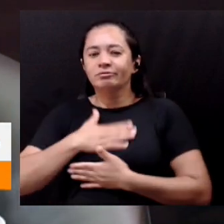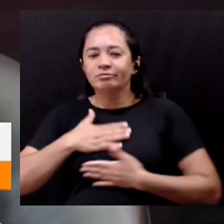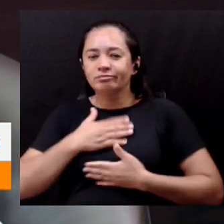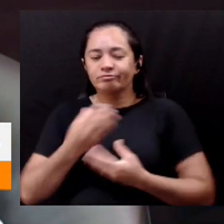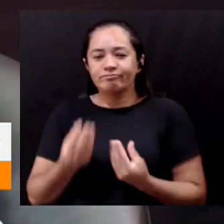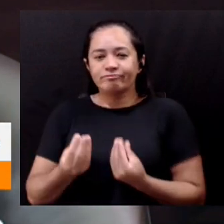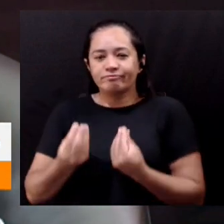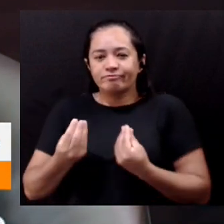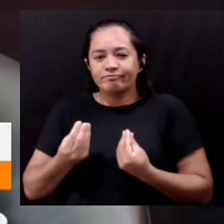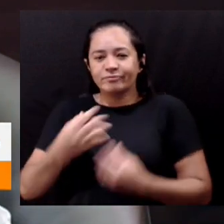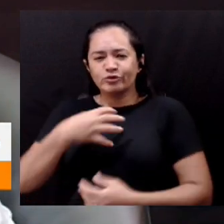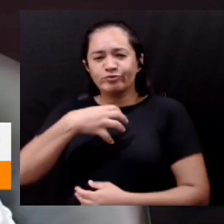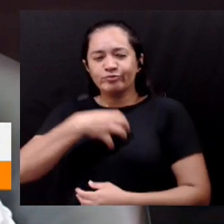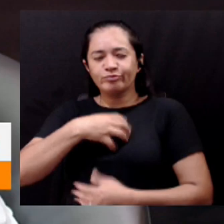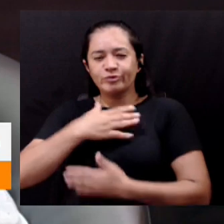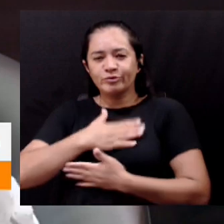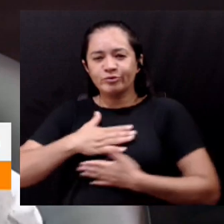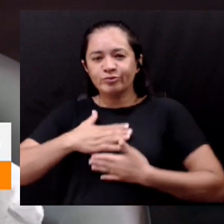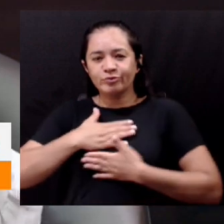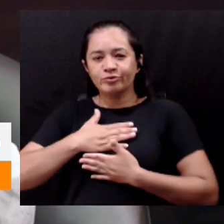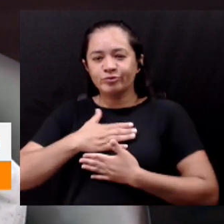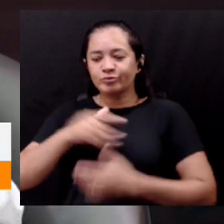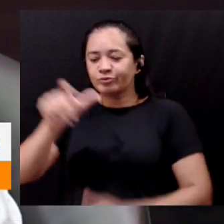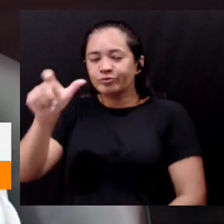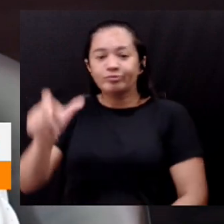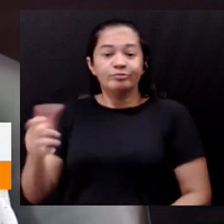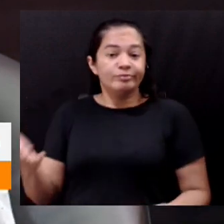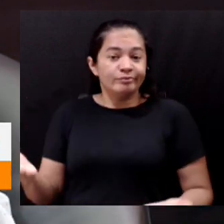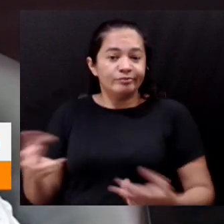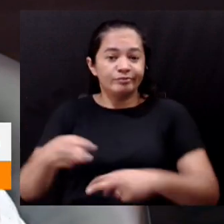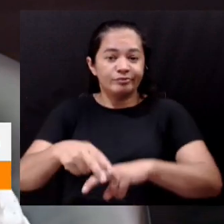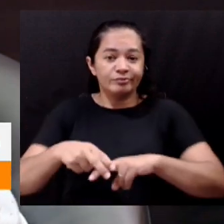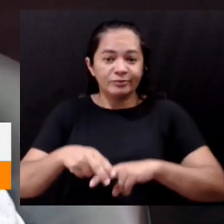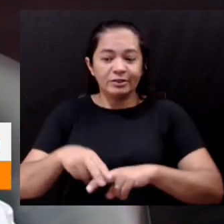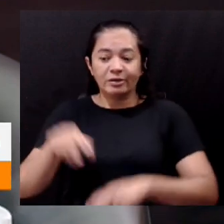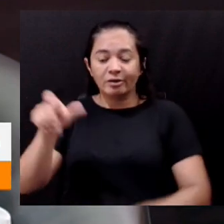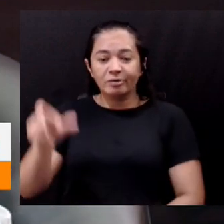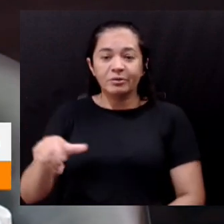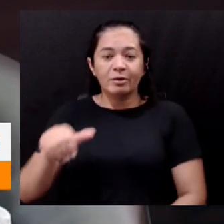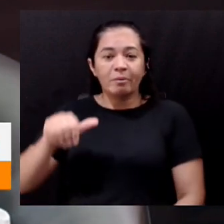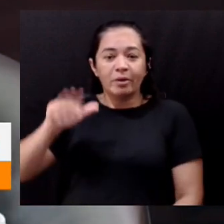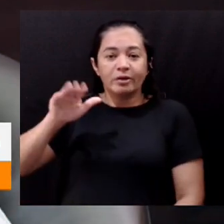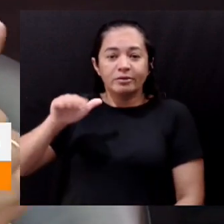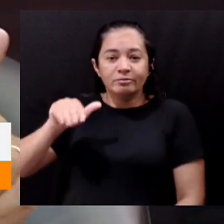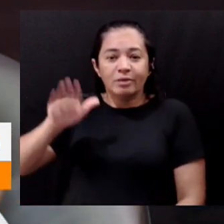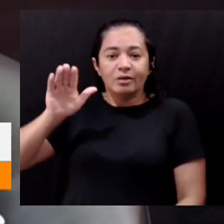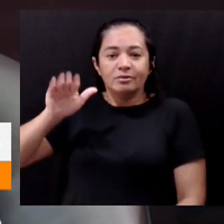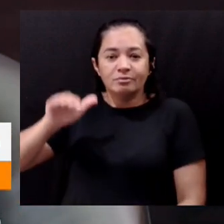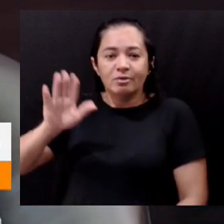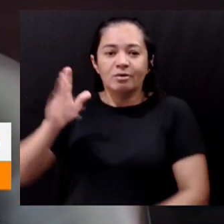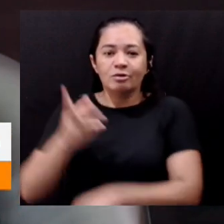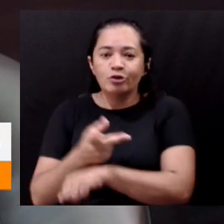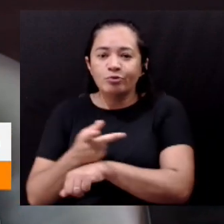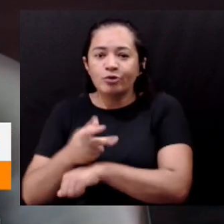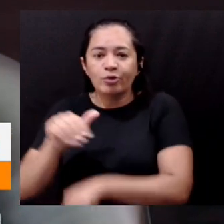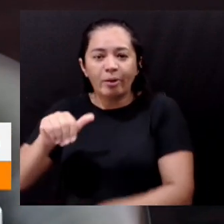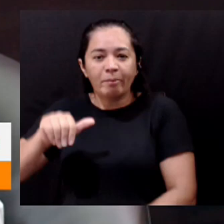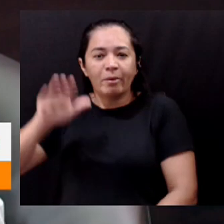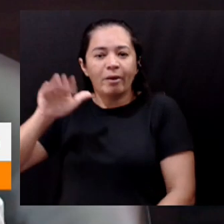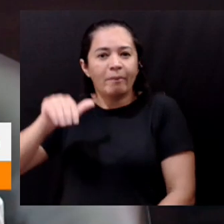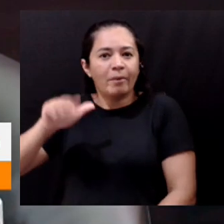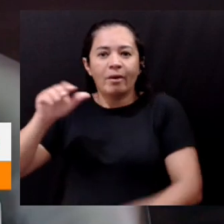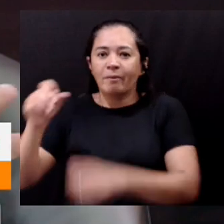dá esse prazer ao sujeito. Então ele vai querer cada vez mais, ele vai buscar isso cada vez mais. Pode ser que no